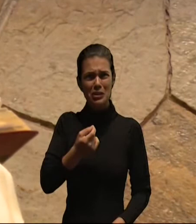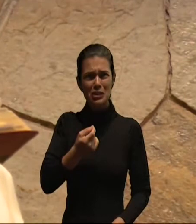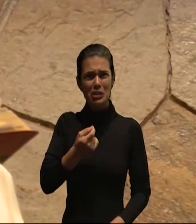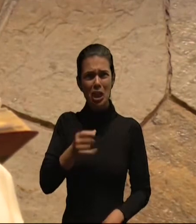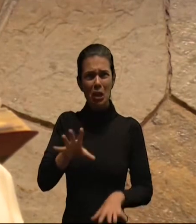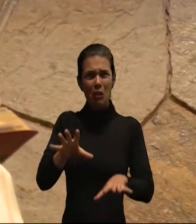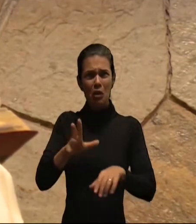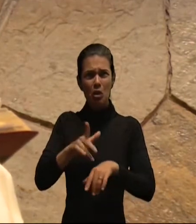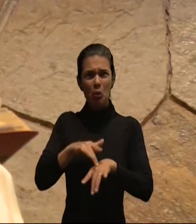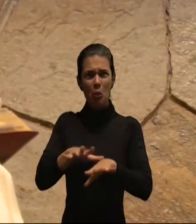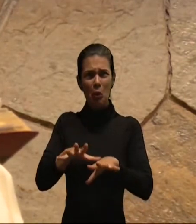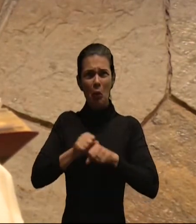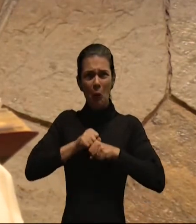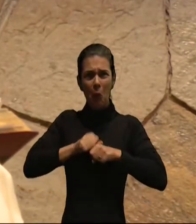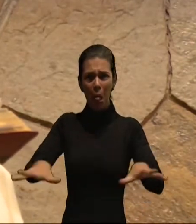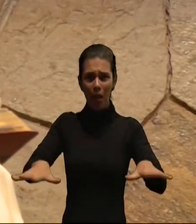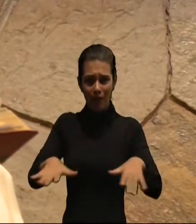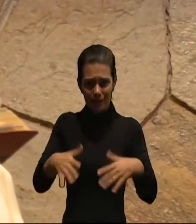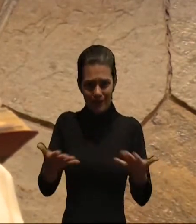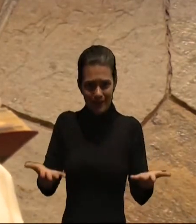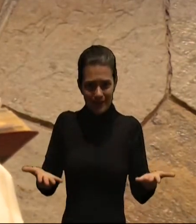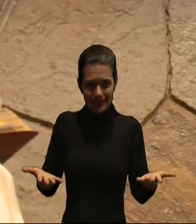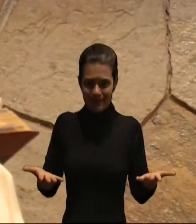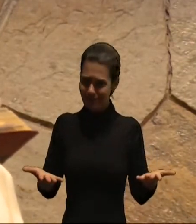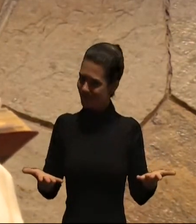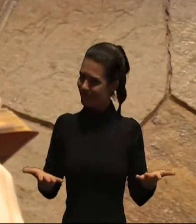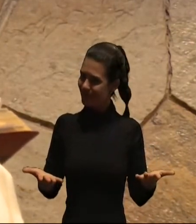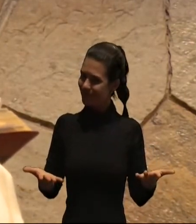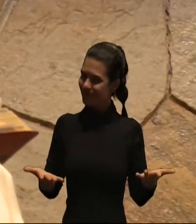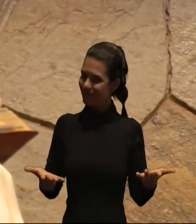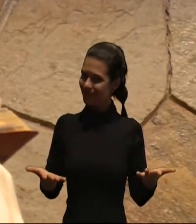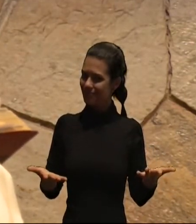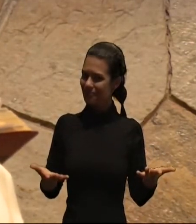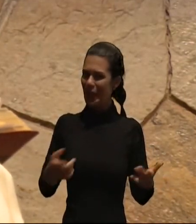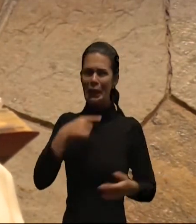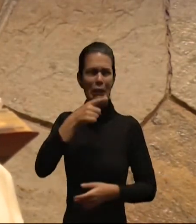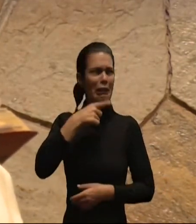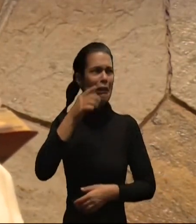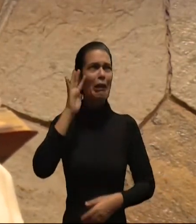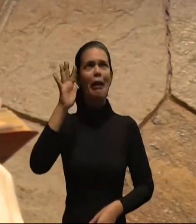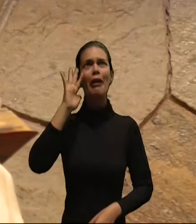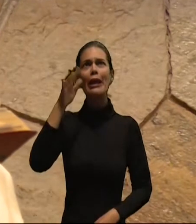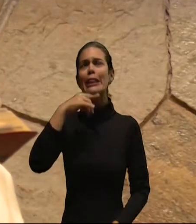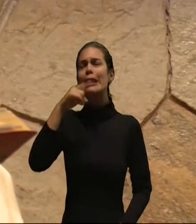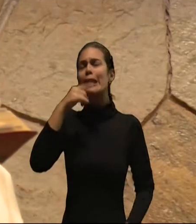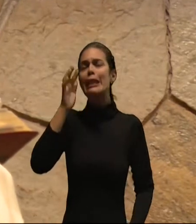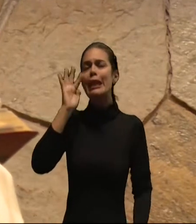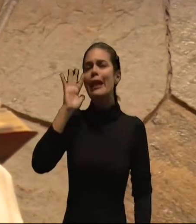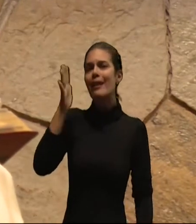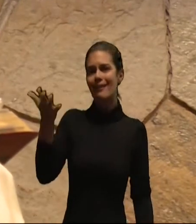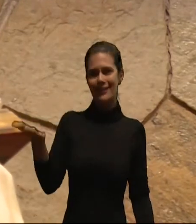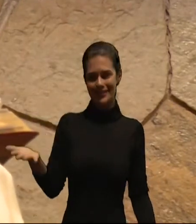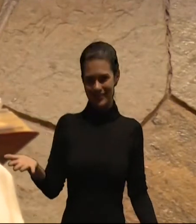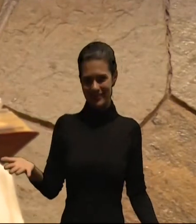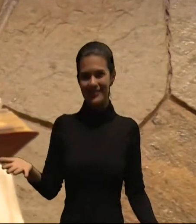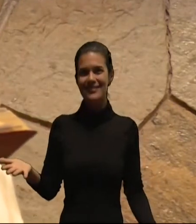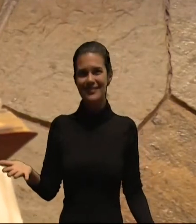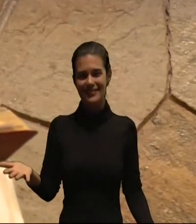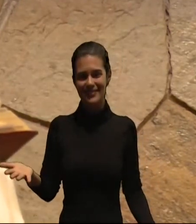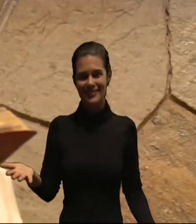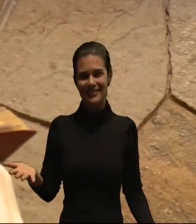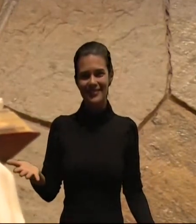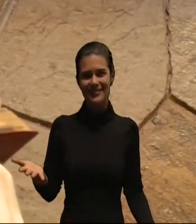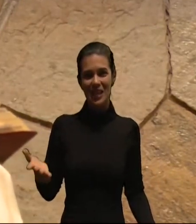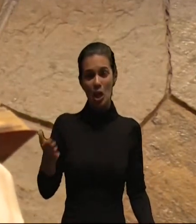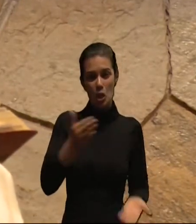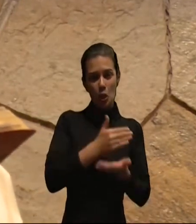Quantos planejamentos, quantos caminhos traçados, metas, foco, como